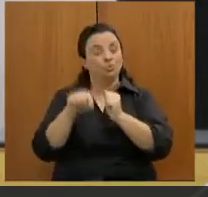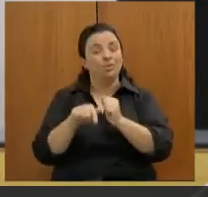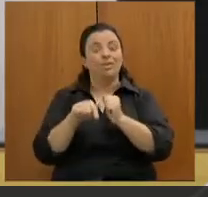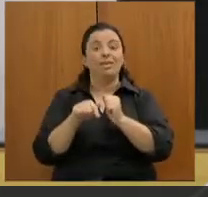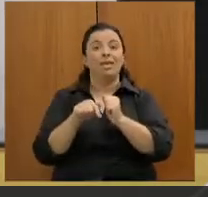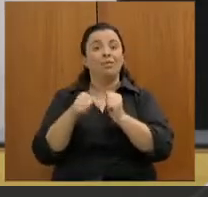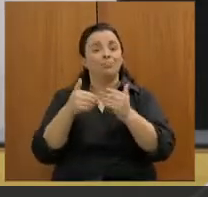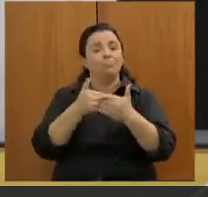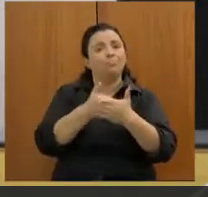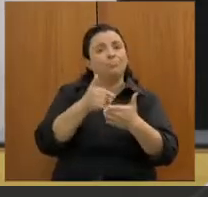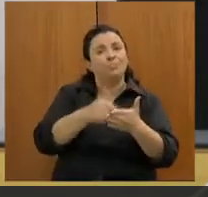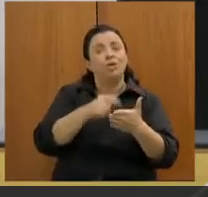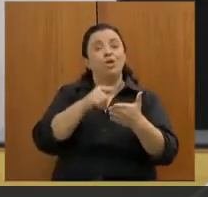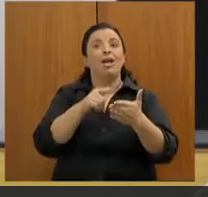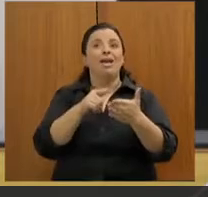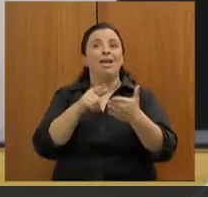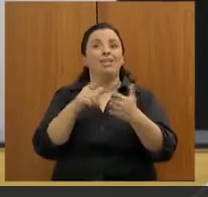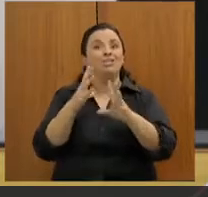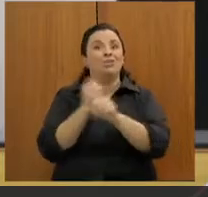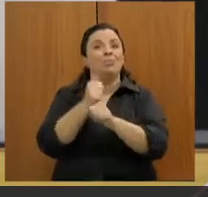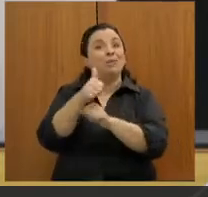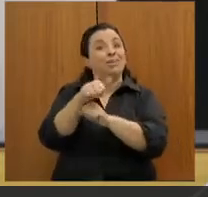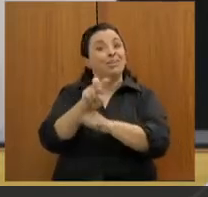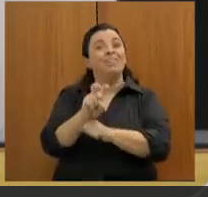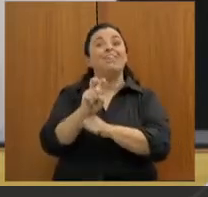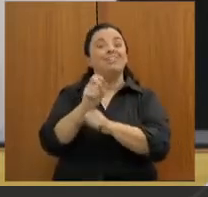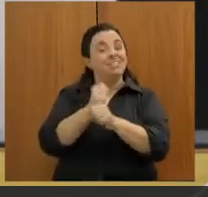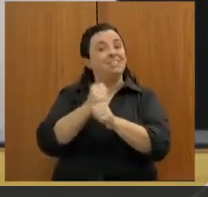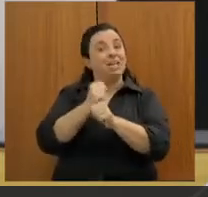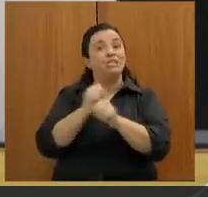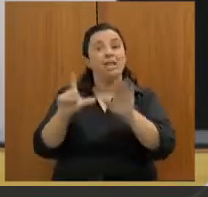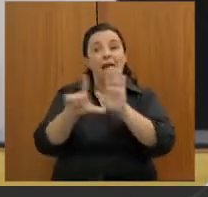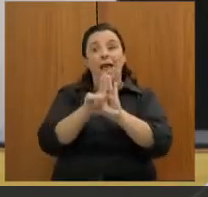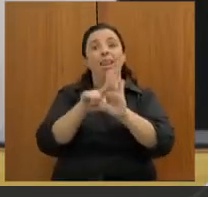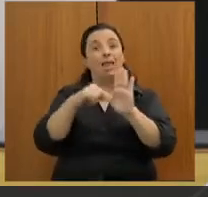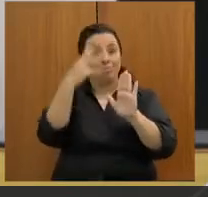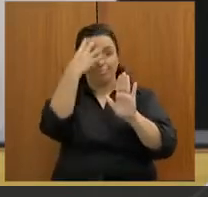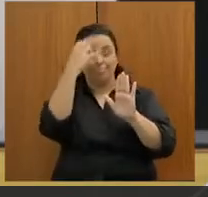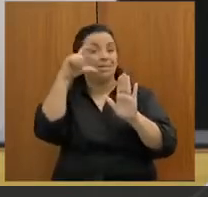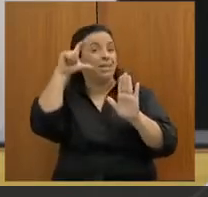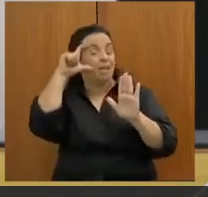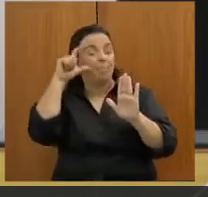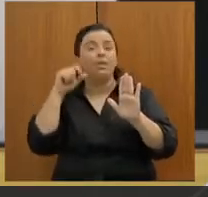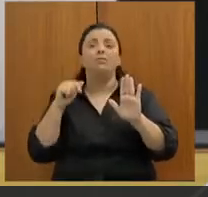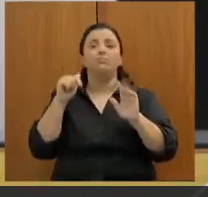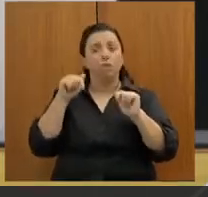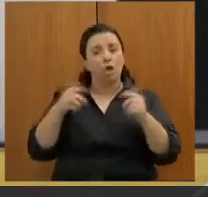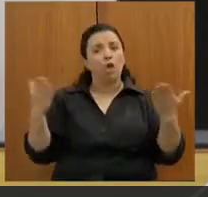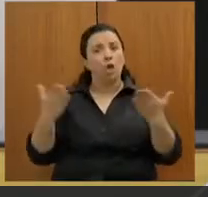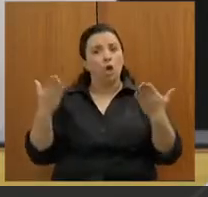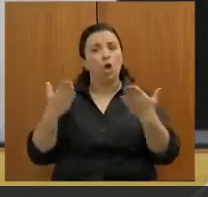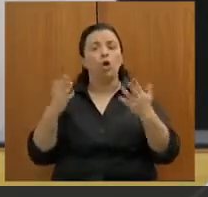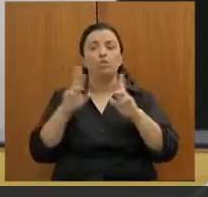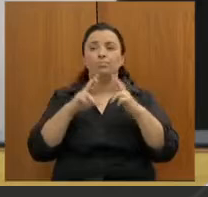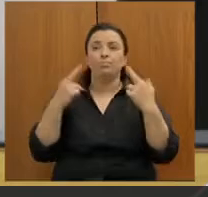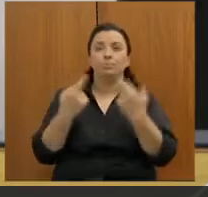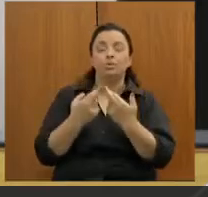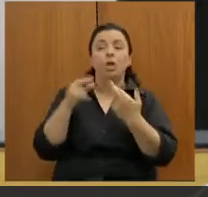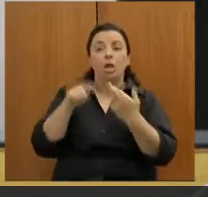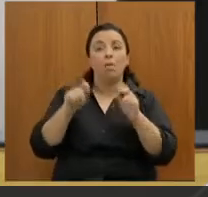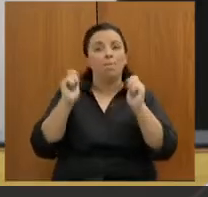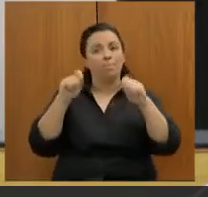E aí anos da Lei Maria da Penha e esse trabalho está sendo possível a partir de uma